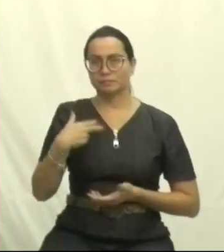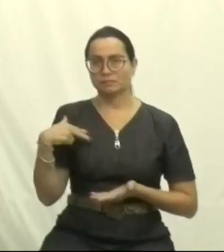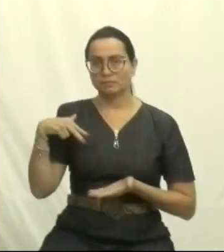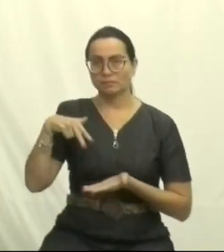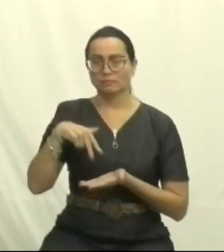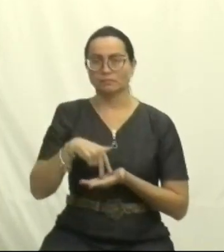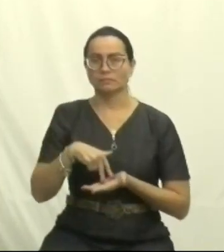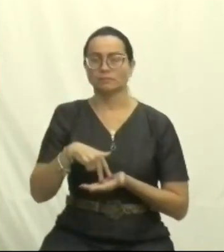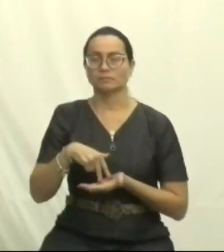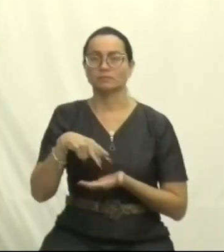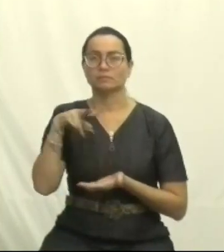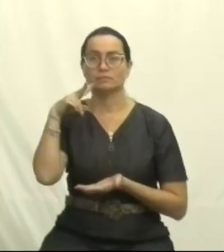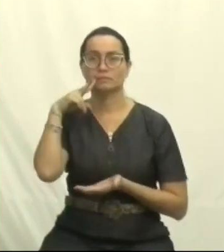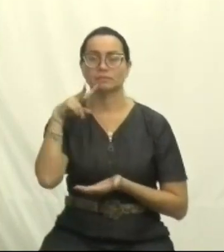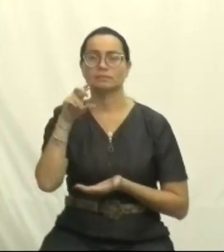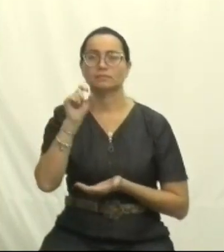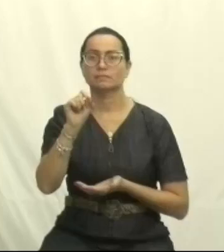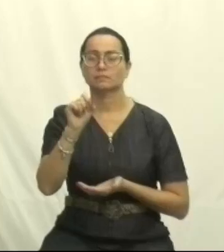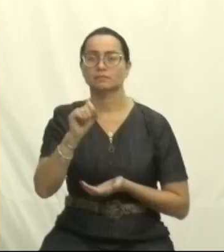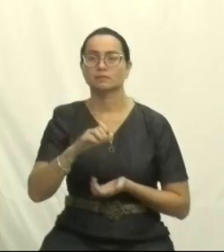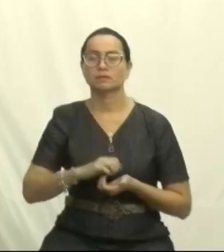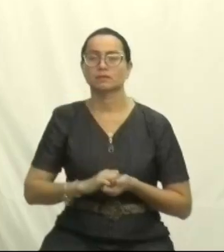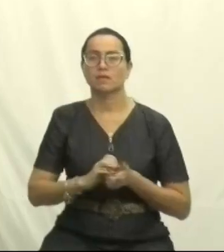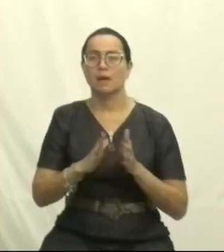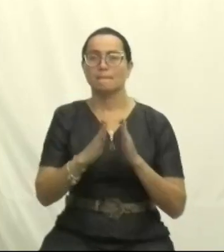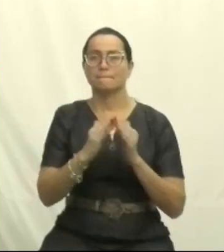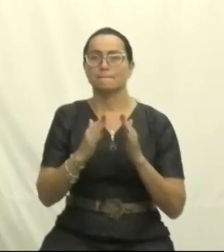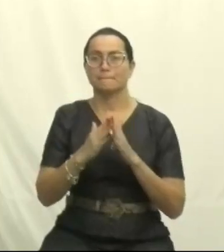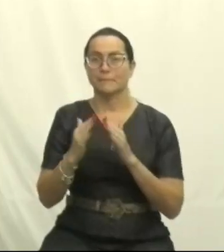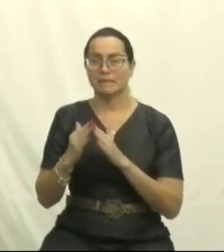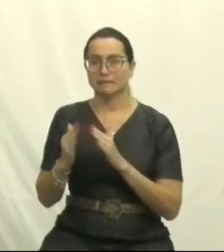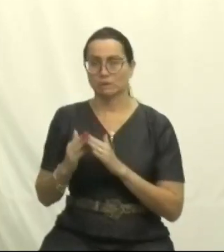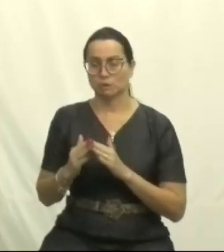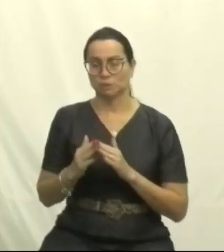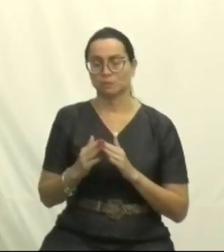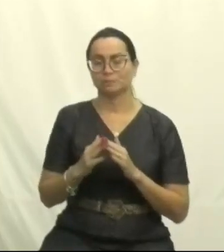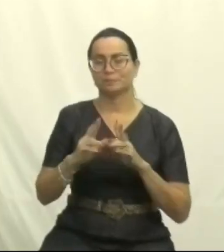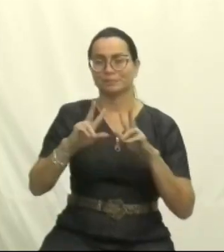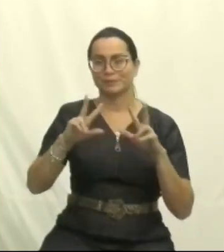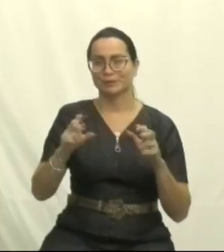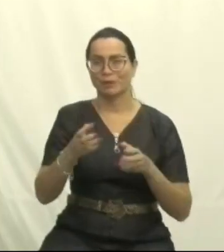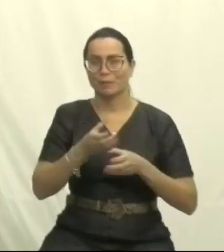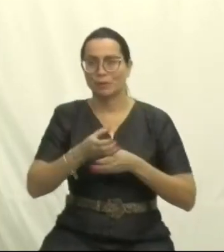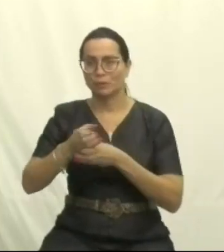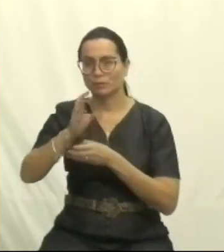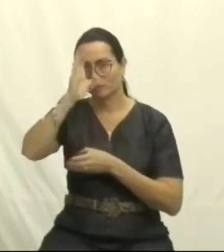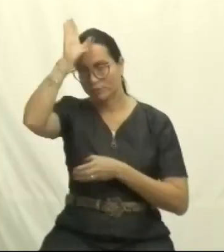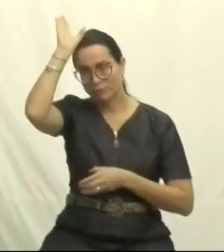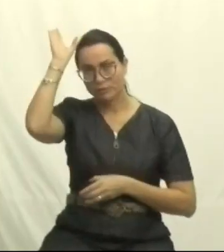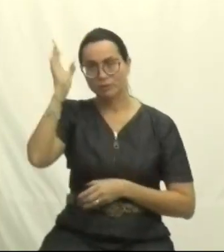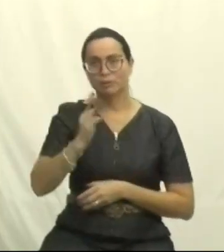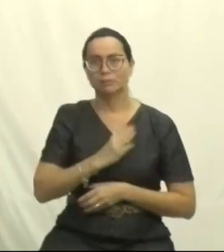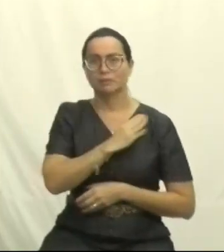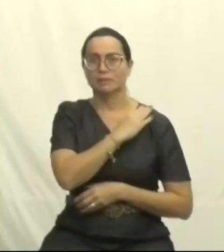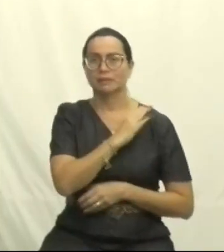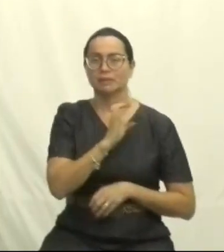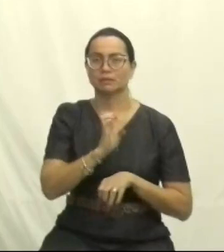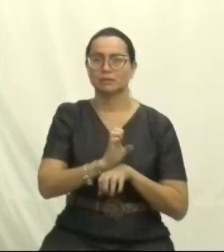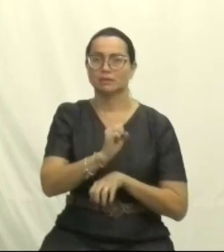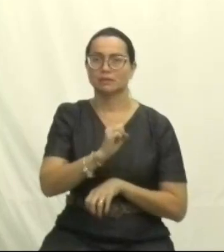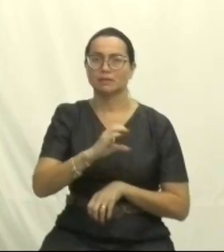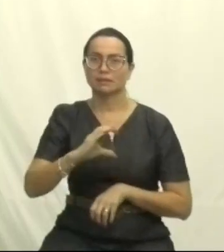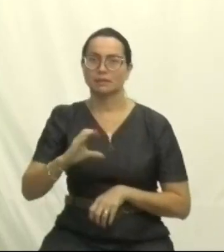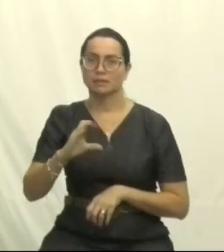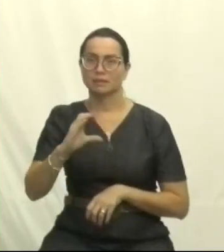ouvindo o plenário e na forma regimental, o envio de expediente ao Corpo de Bombeiros Militar de Santa Catarina,